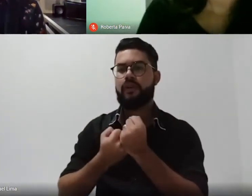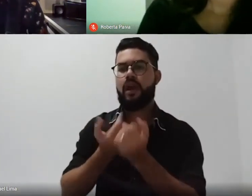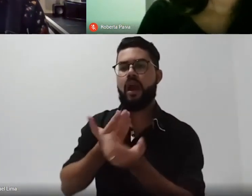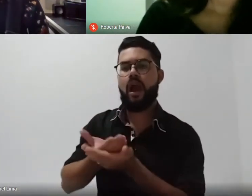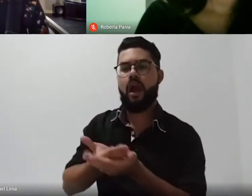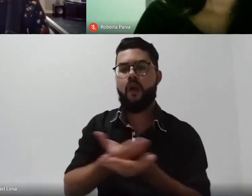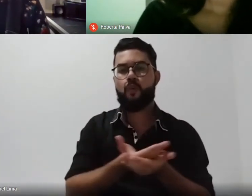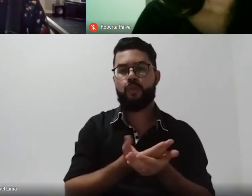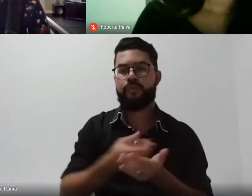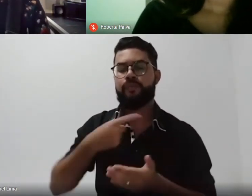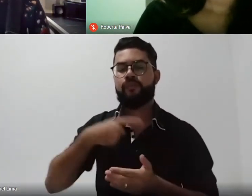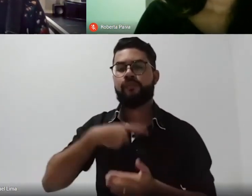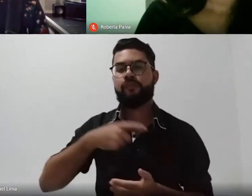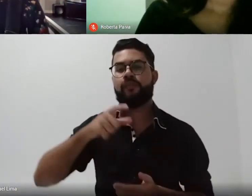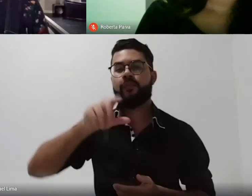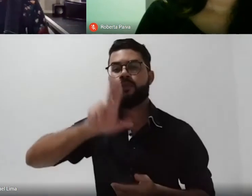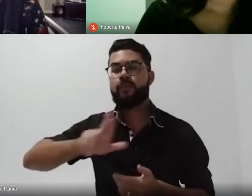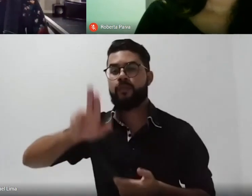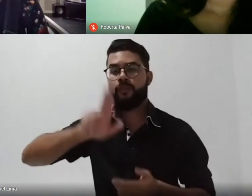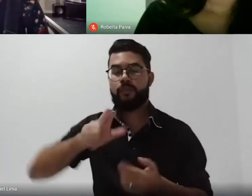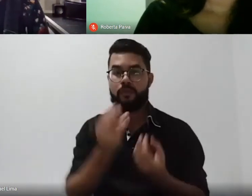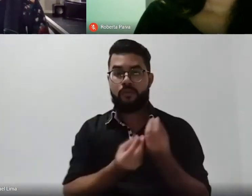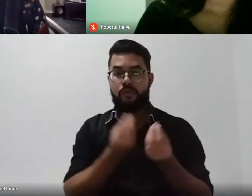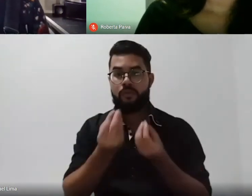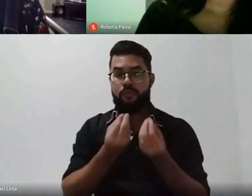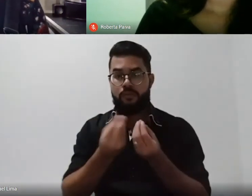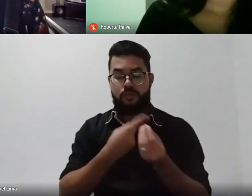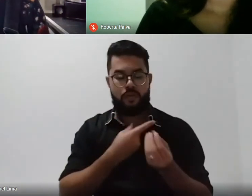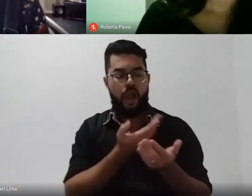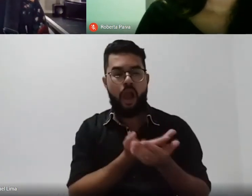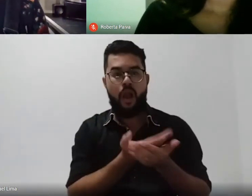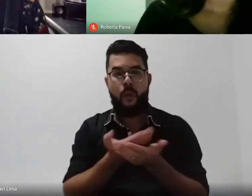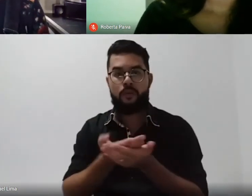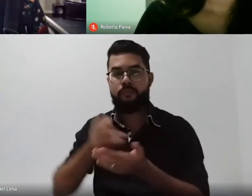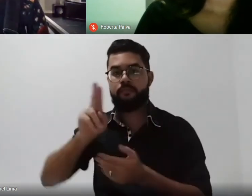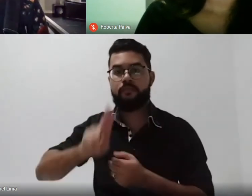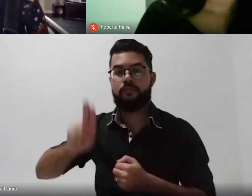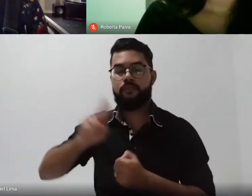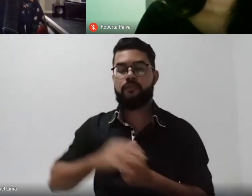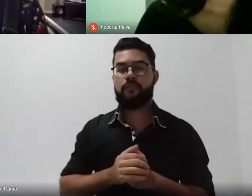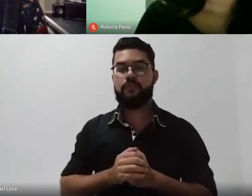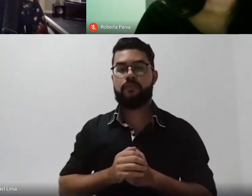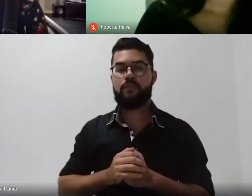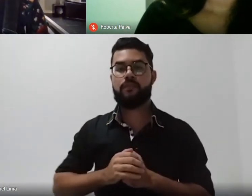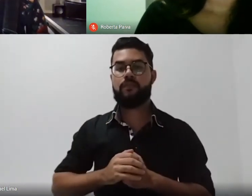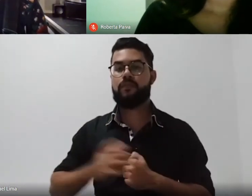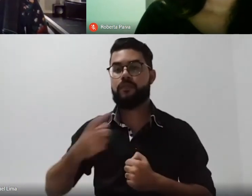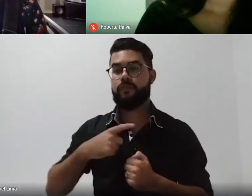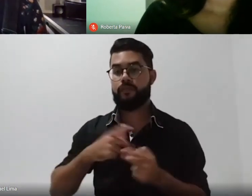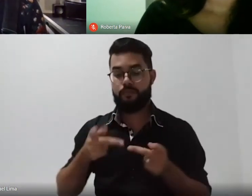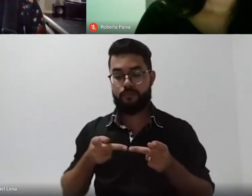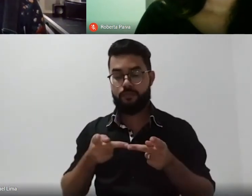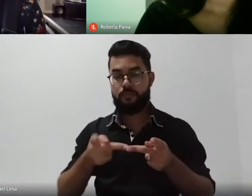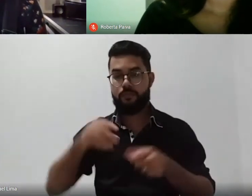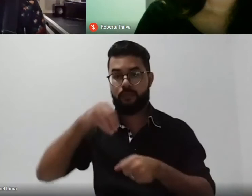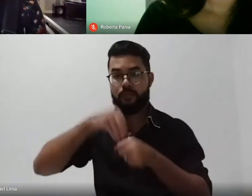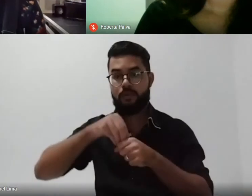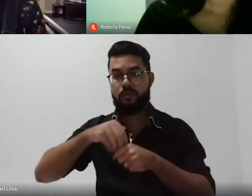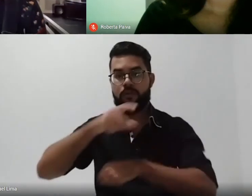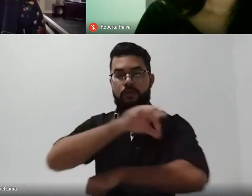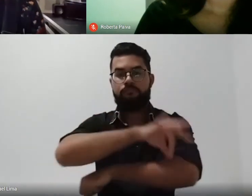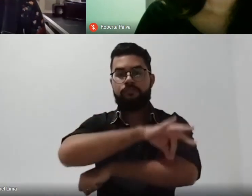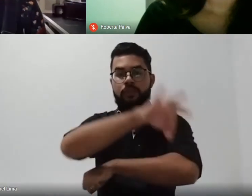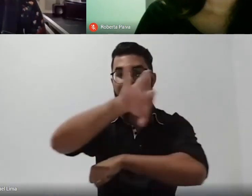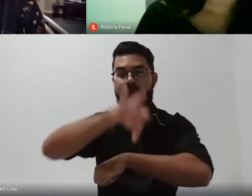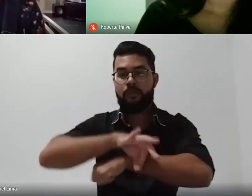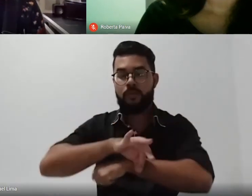mais a parte das aulas. E a disciplina de projeto arquitetônico, em algumas